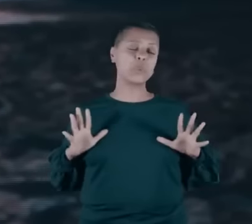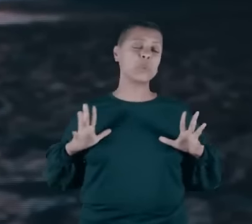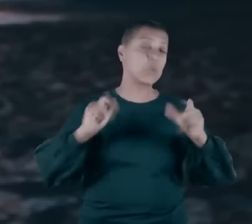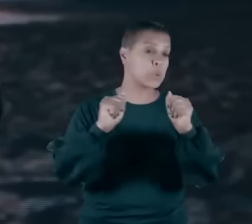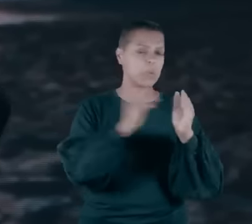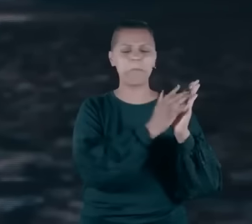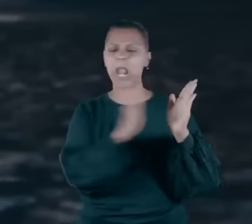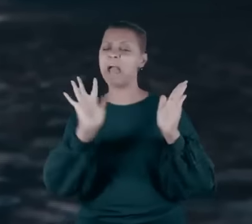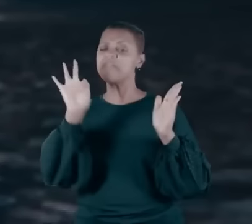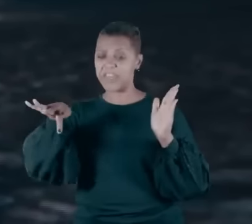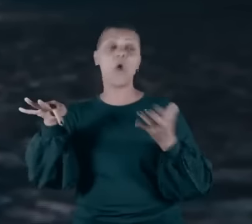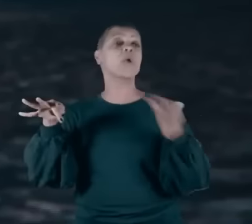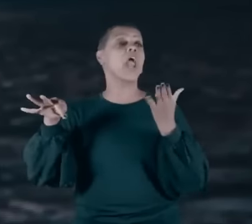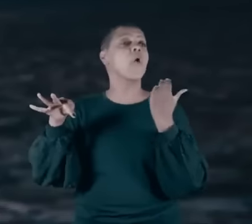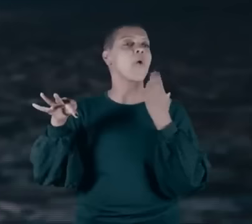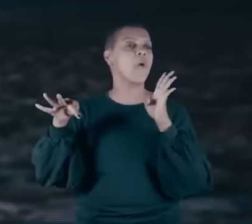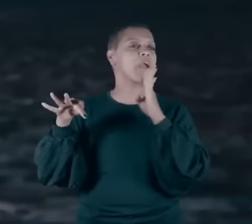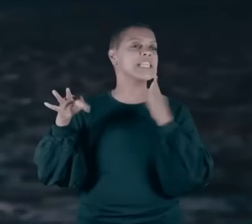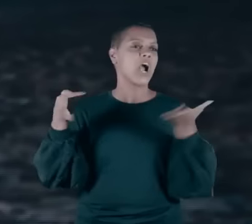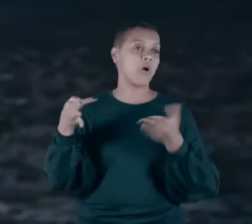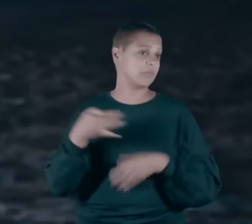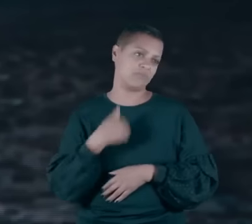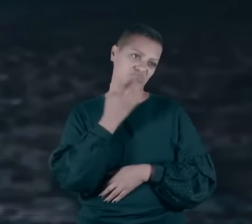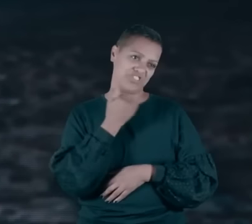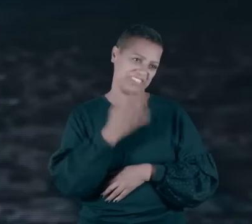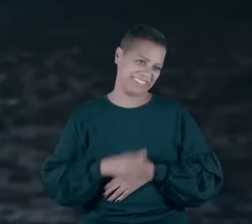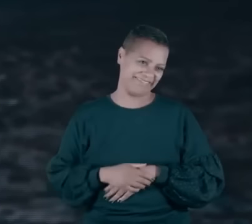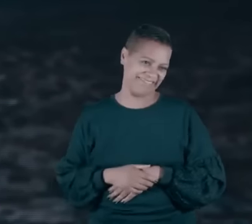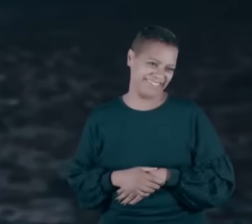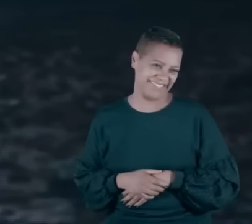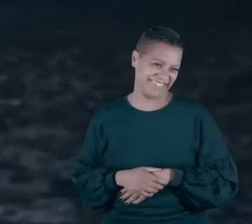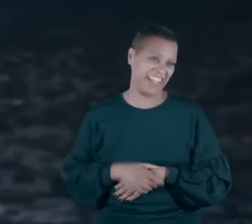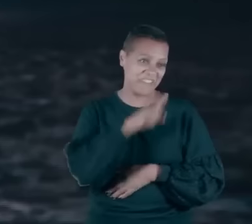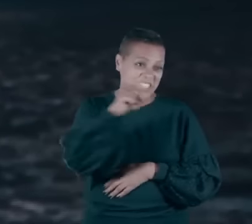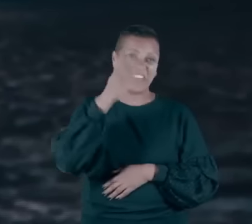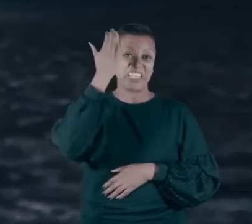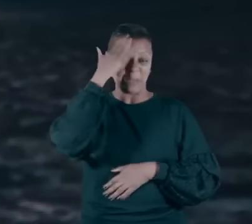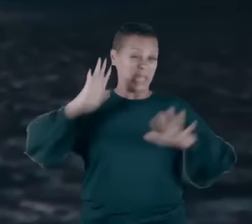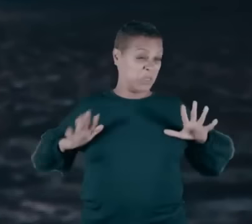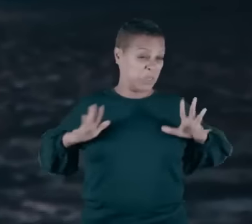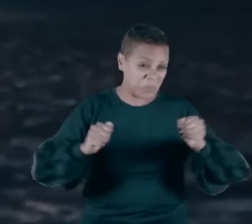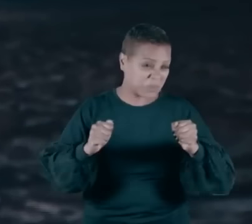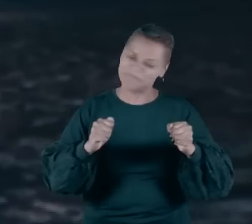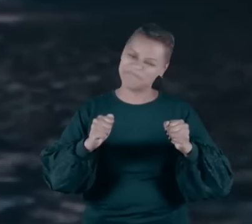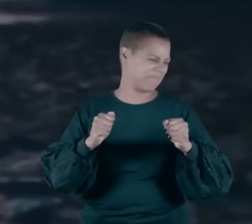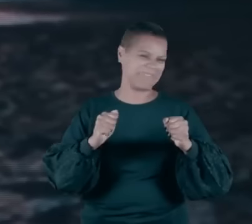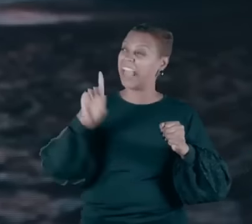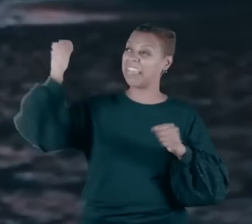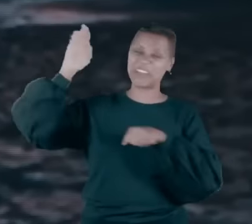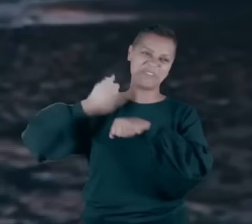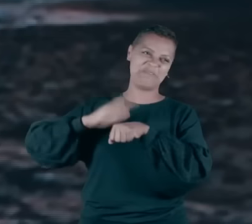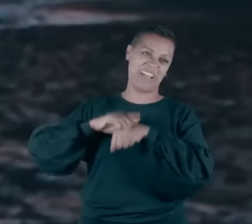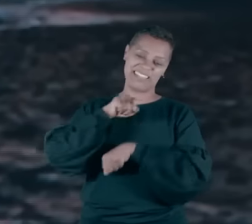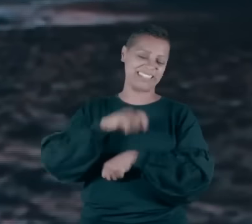o fim não vai saber porque Deus não age assim ele